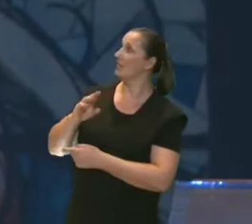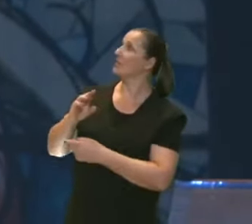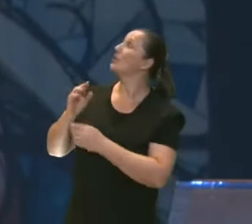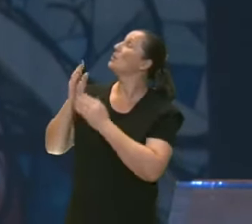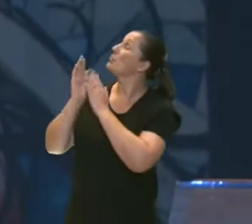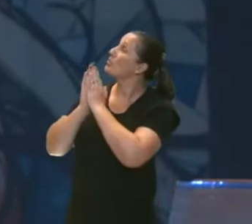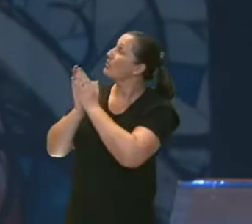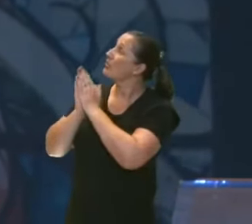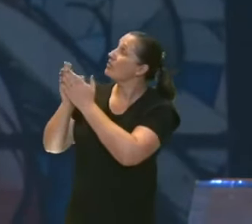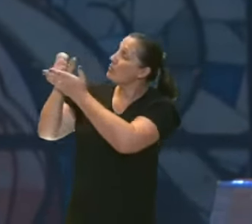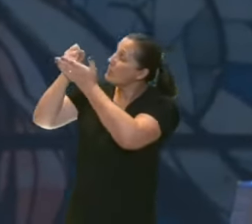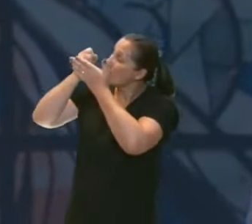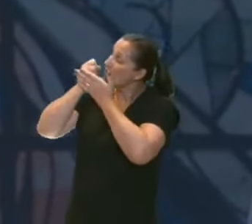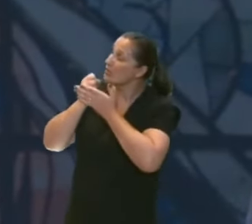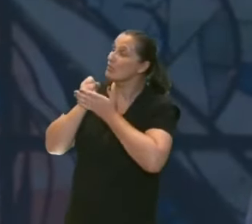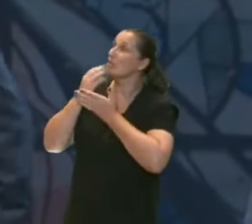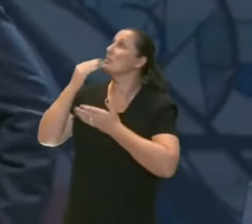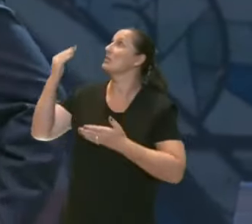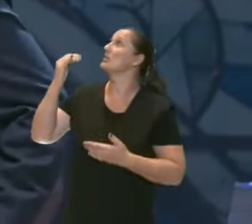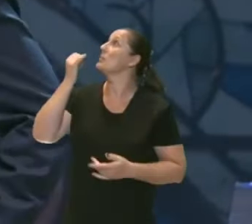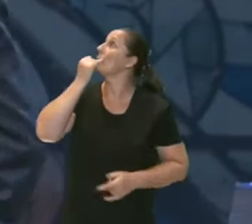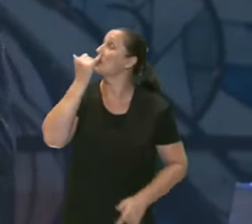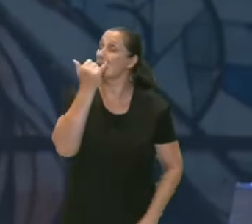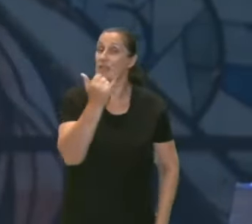Deus, me ajuda a pedir perdão.